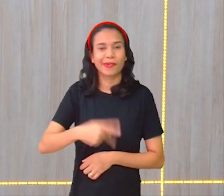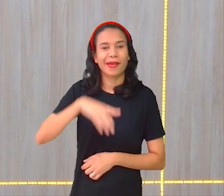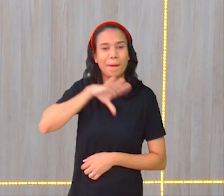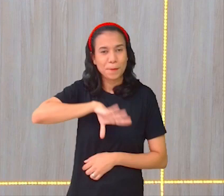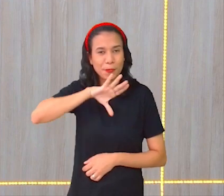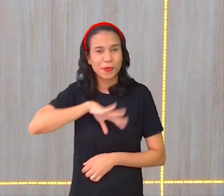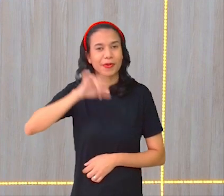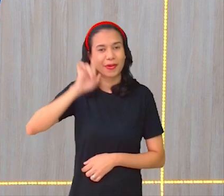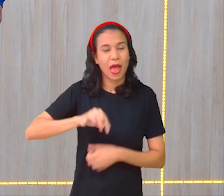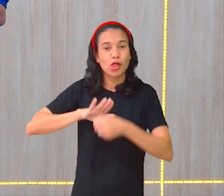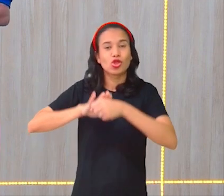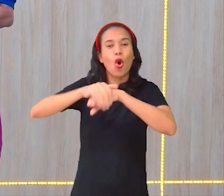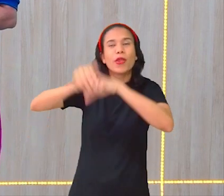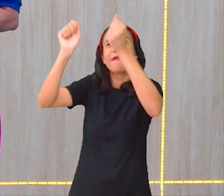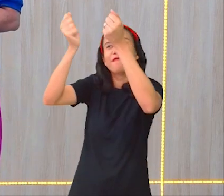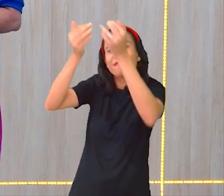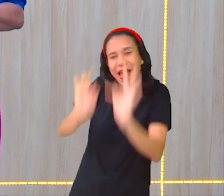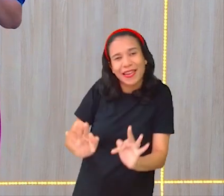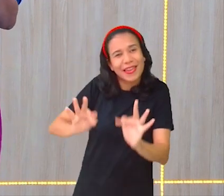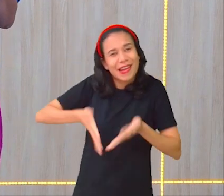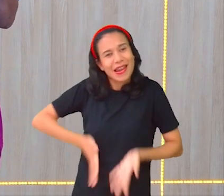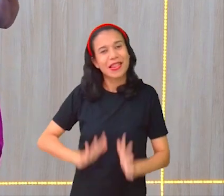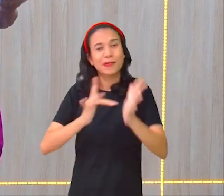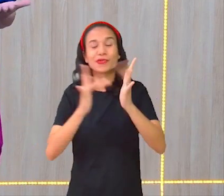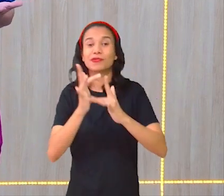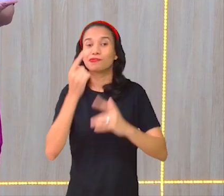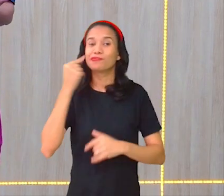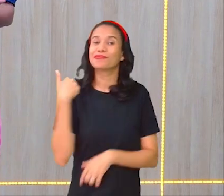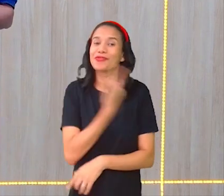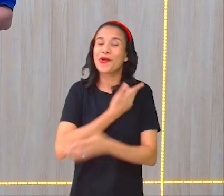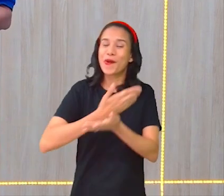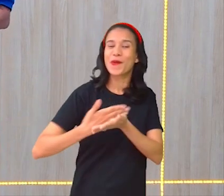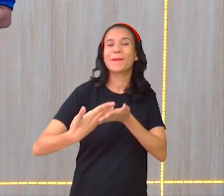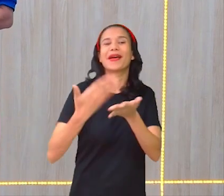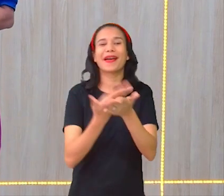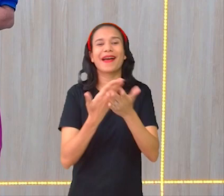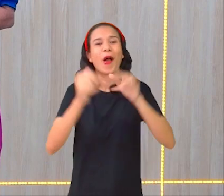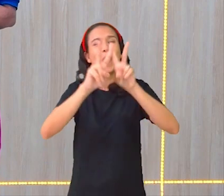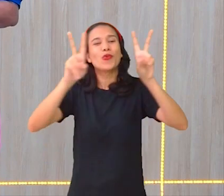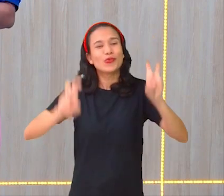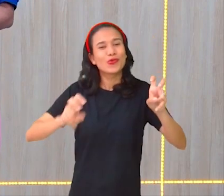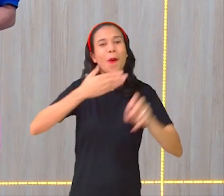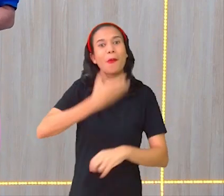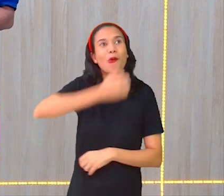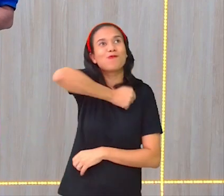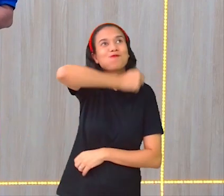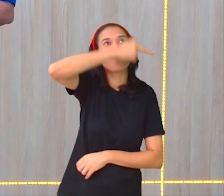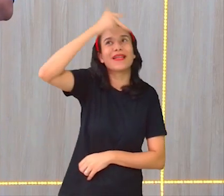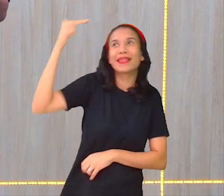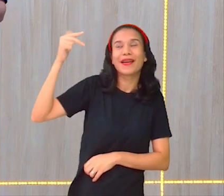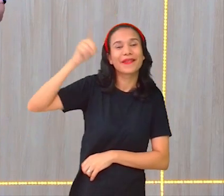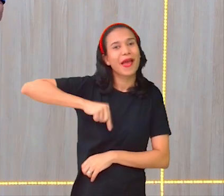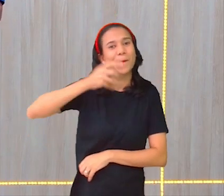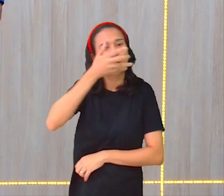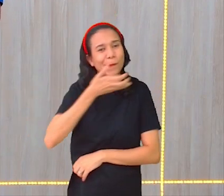português dessa música, que é a Noite Feliz, para a gente começar a nossa aula sobre o Natal com música, né? Música